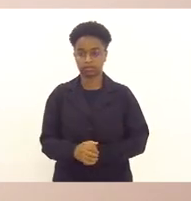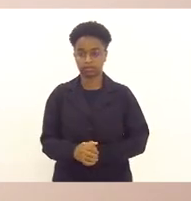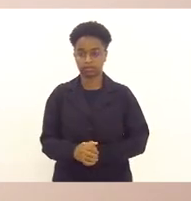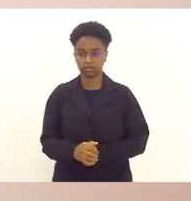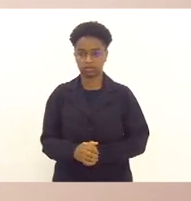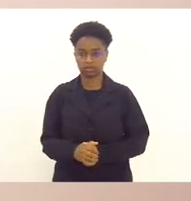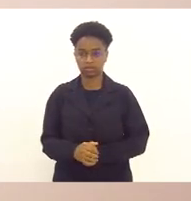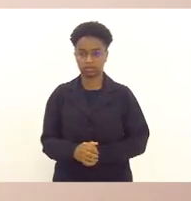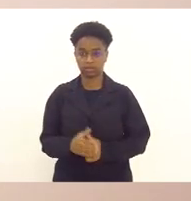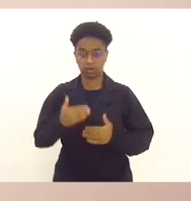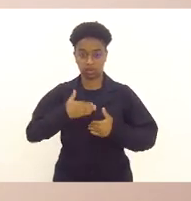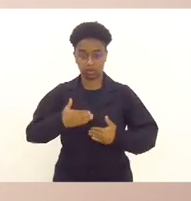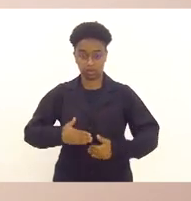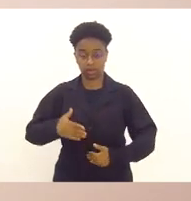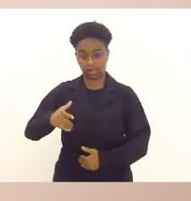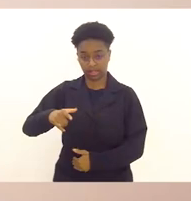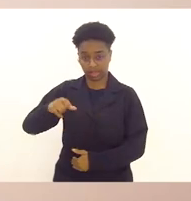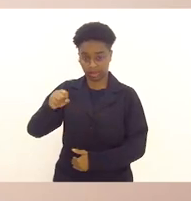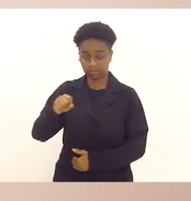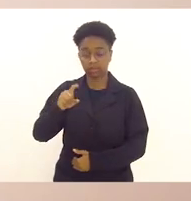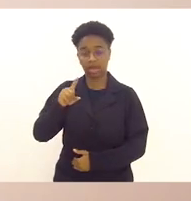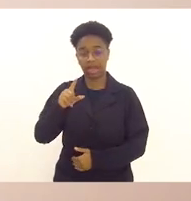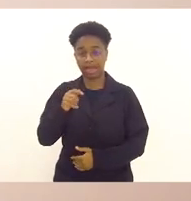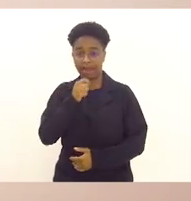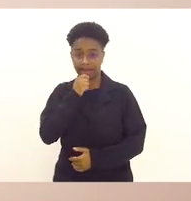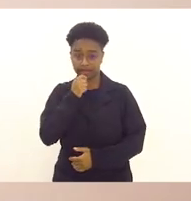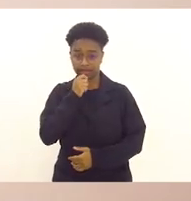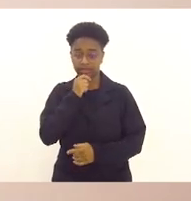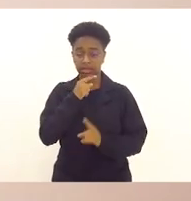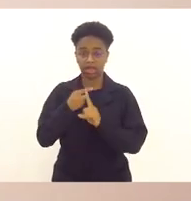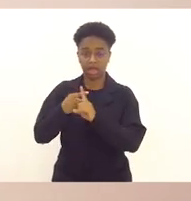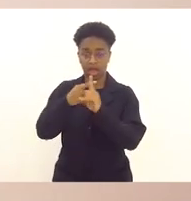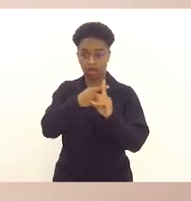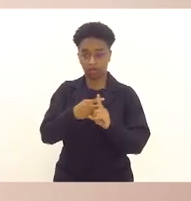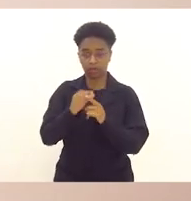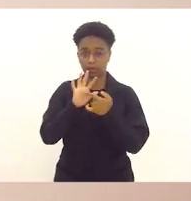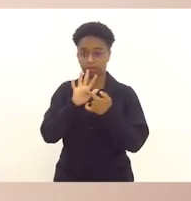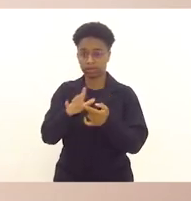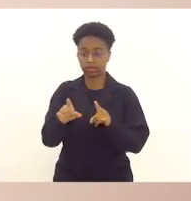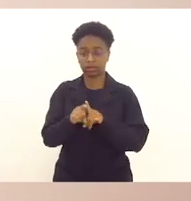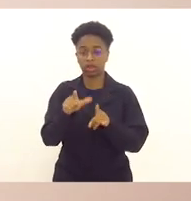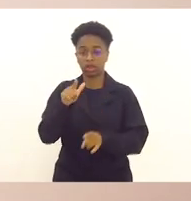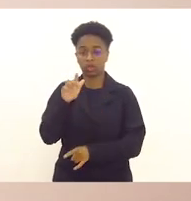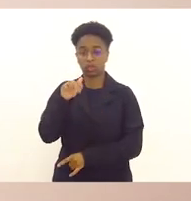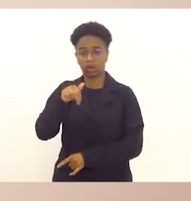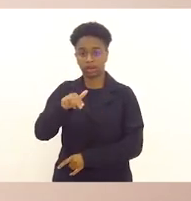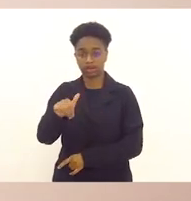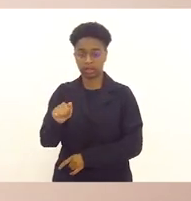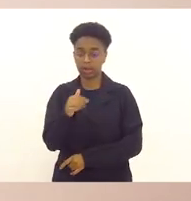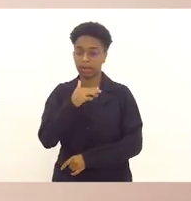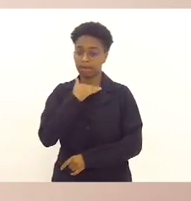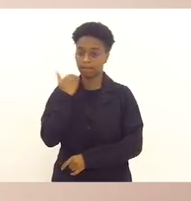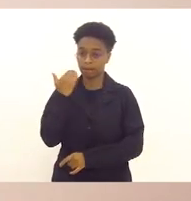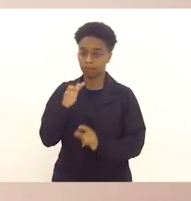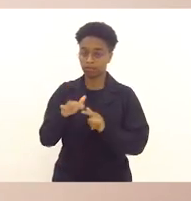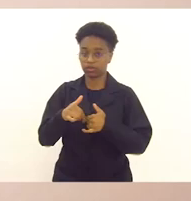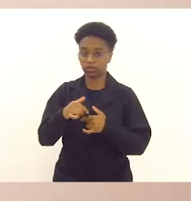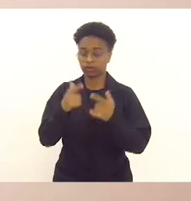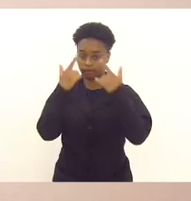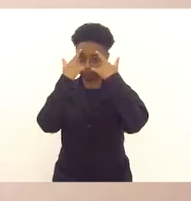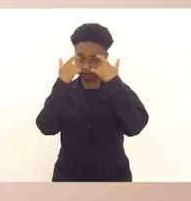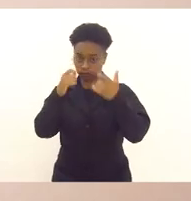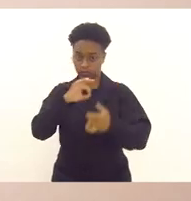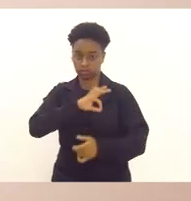os corpos leves ainda são alvos constantes relembra aqui Luana Barbosa assassinada por violência política